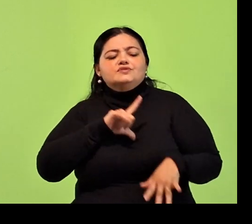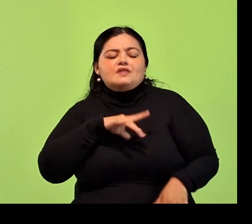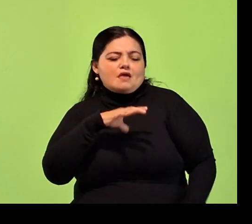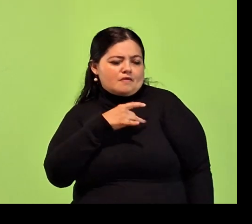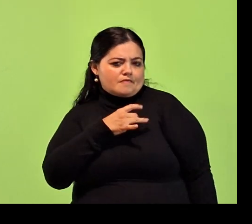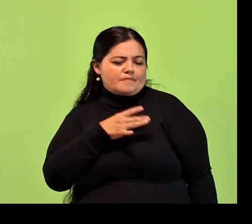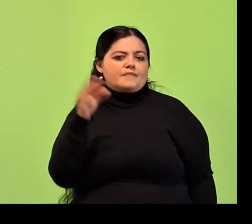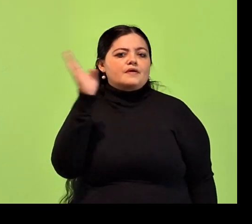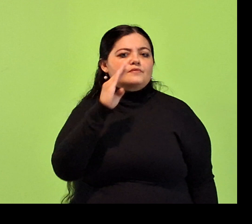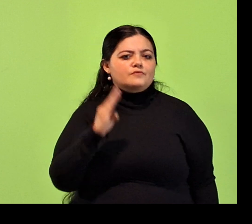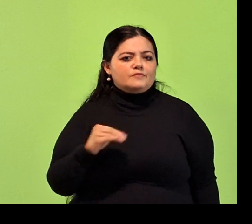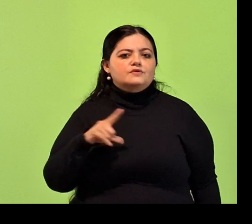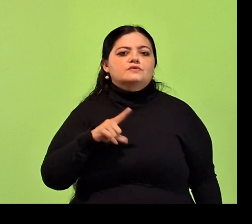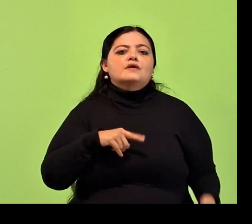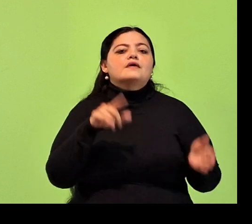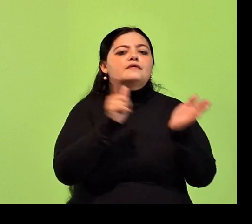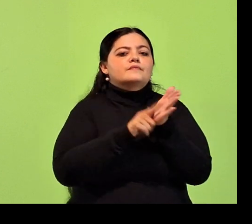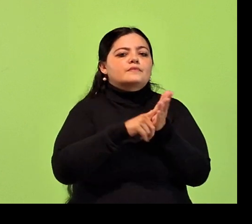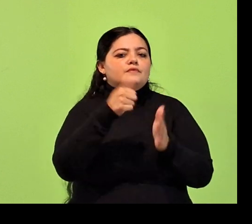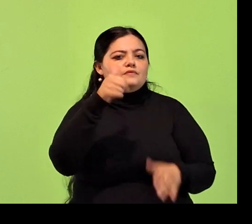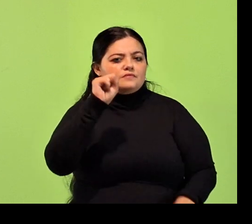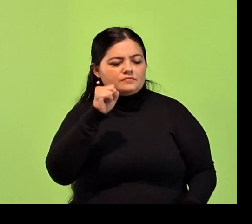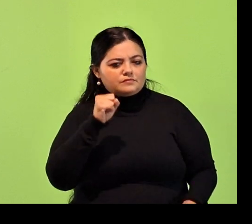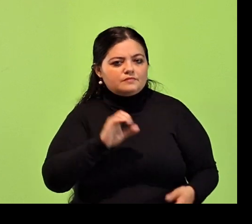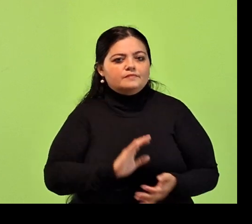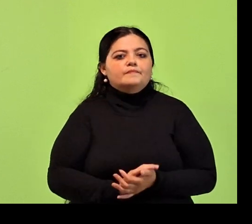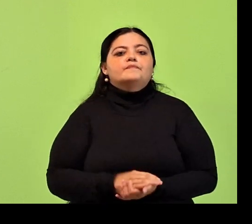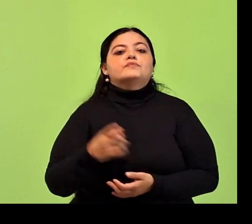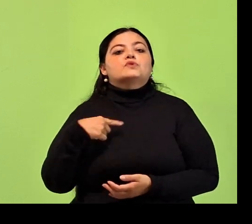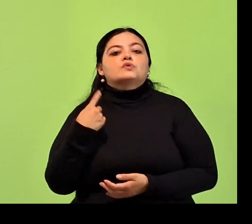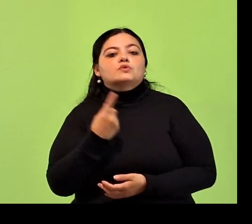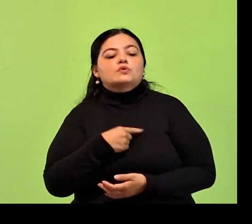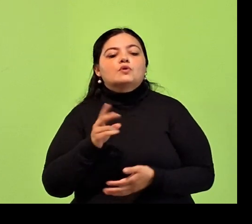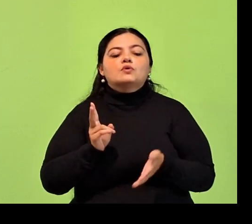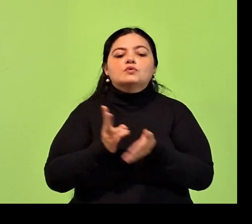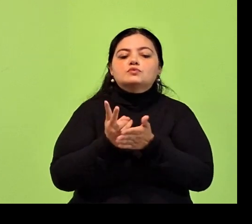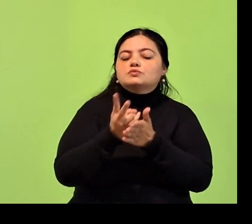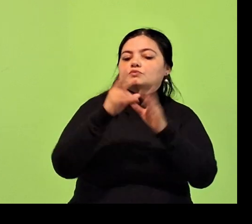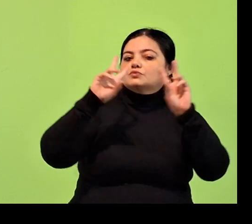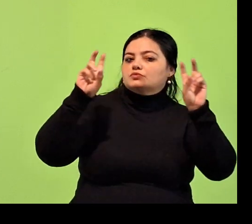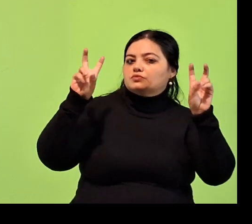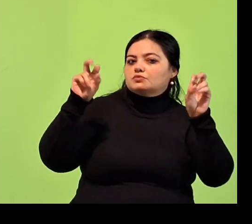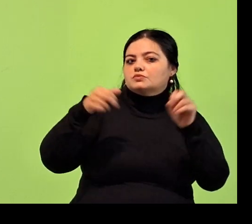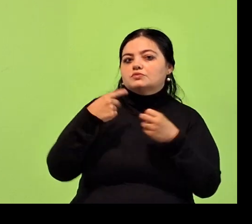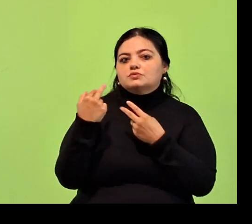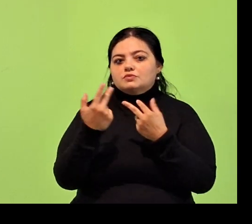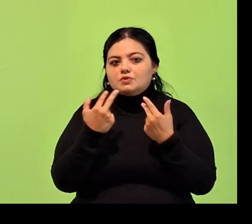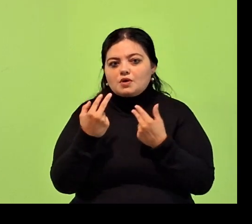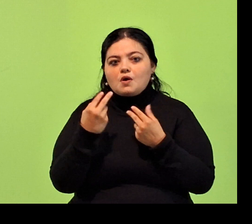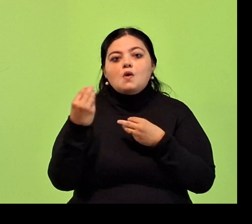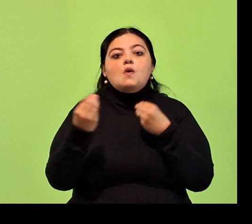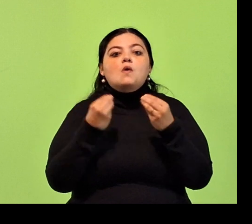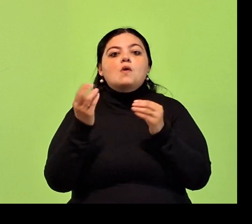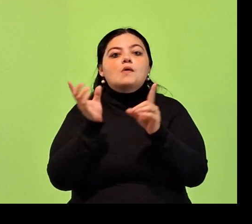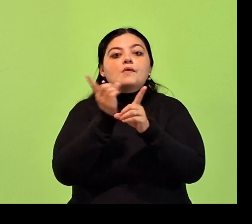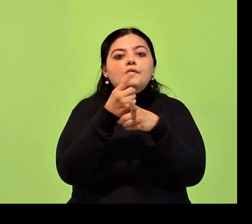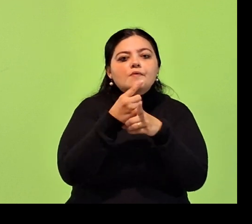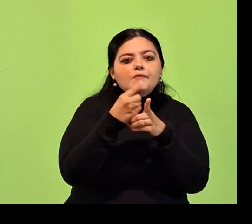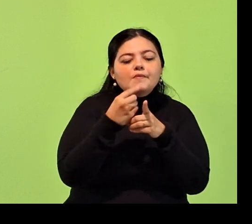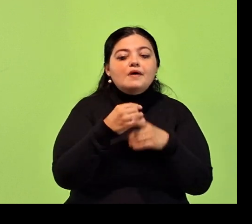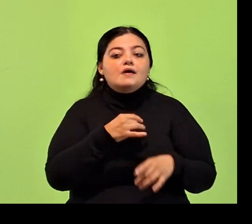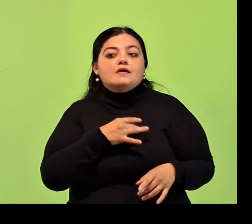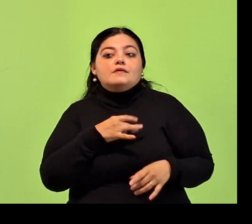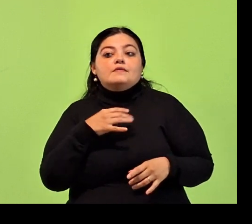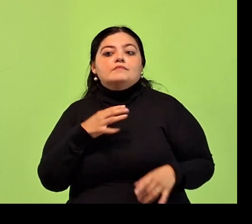Brasil. Página 18, seguindo no mesmo subtítulo, Como os marginais enfrentam os